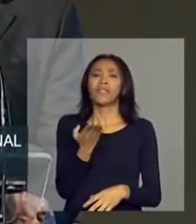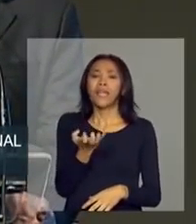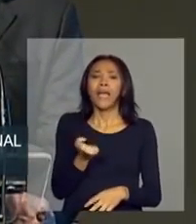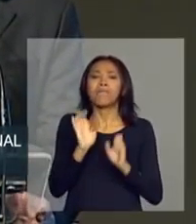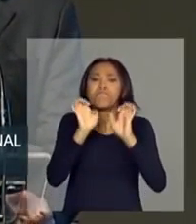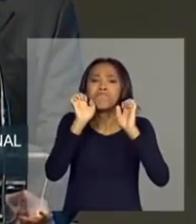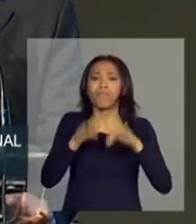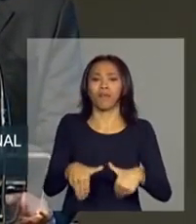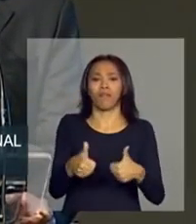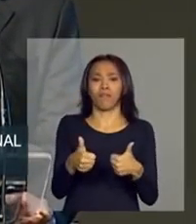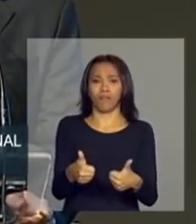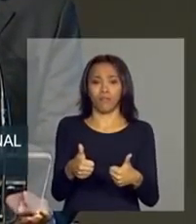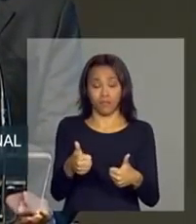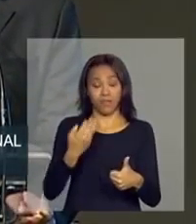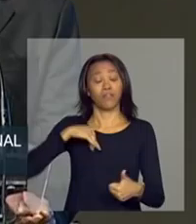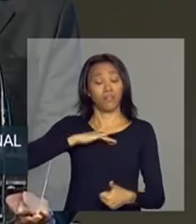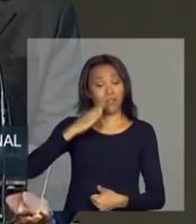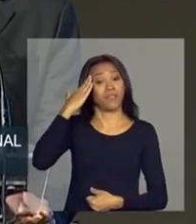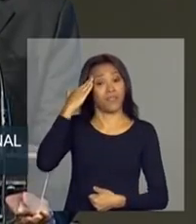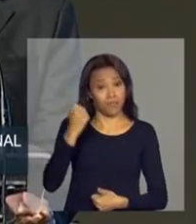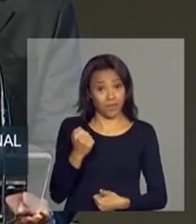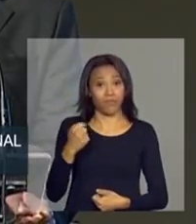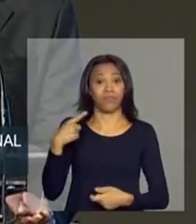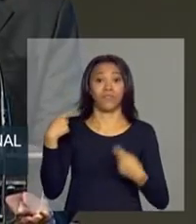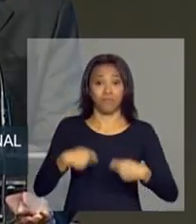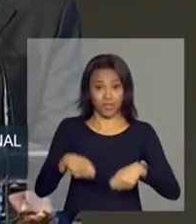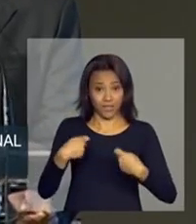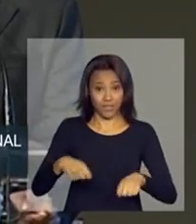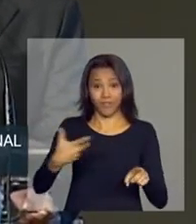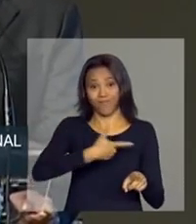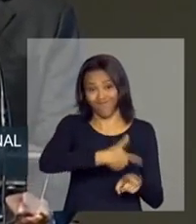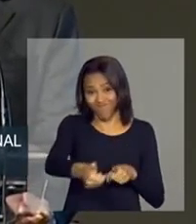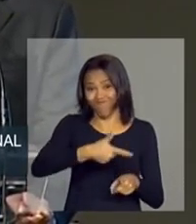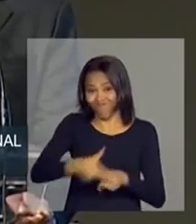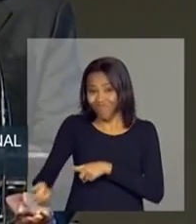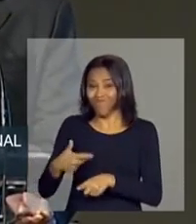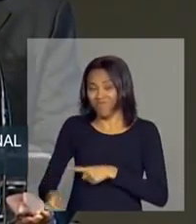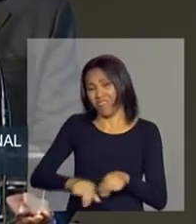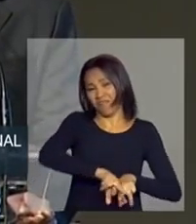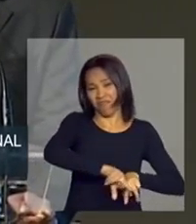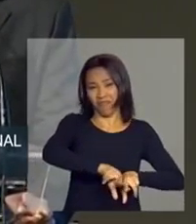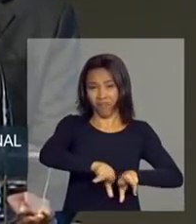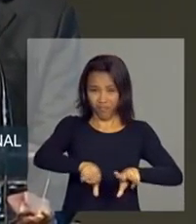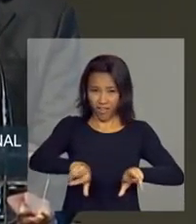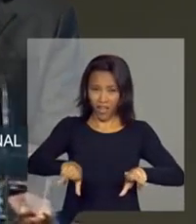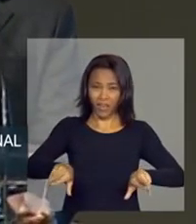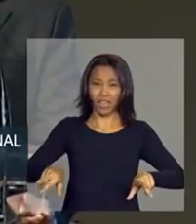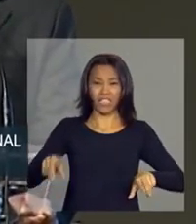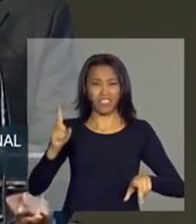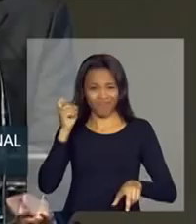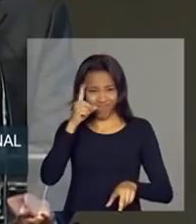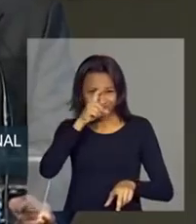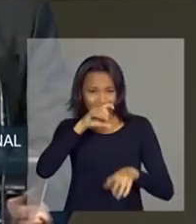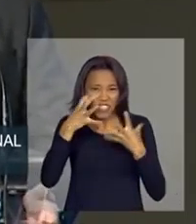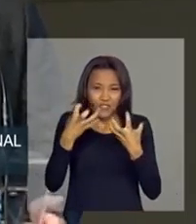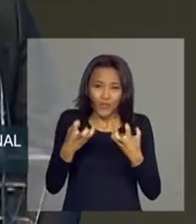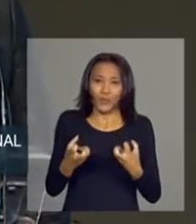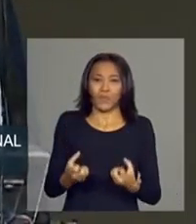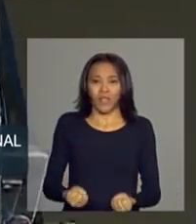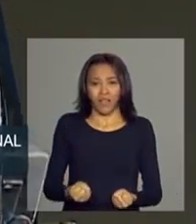Congresso Nacional, a gente possa construir as bases para a construção desse país que a gente tanto